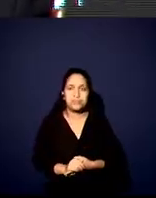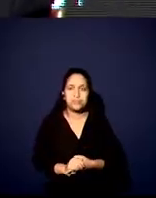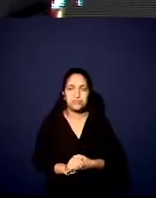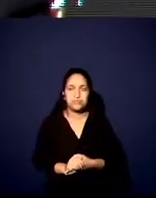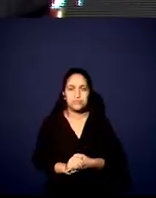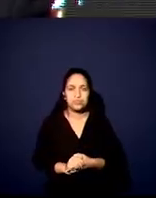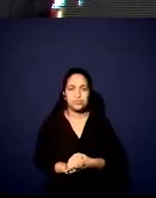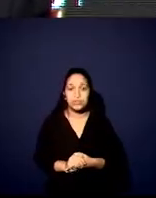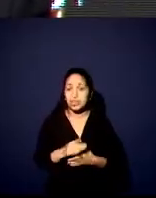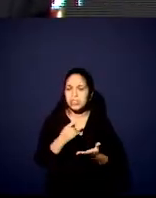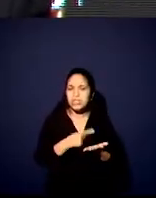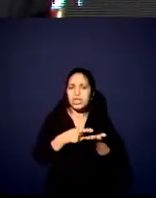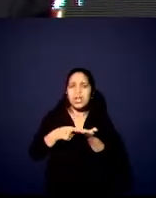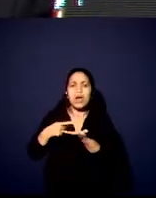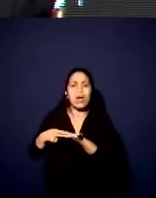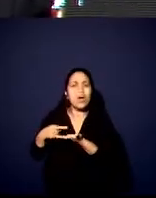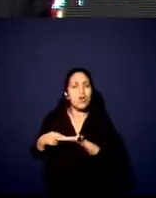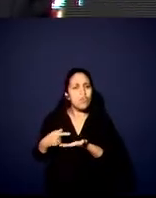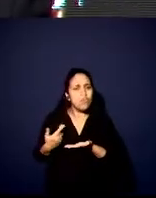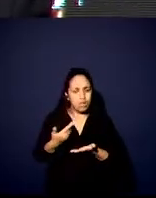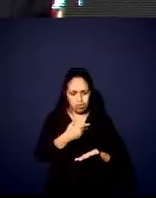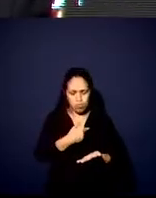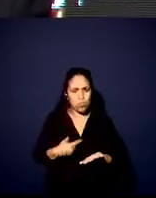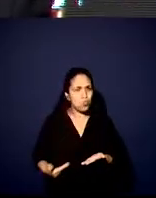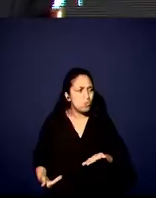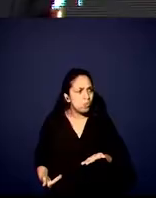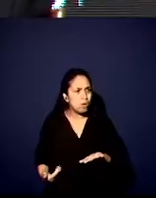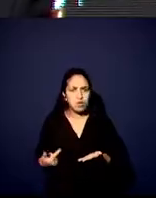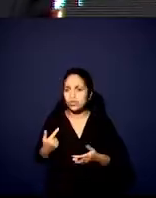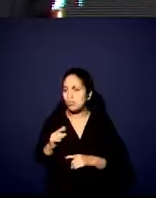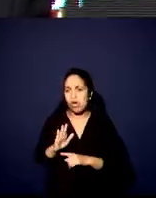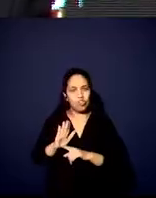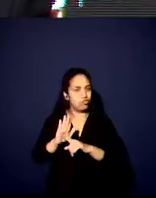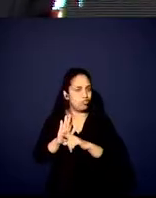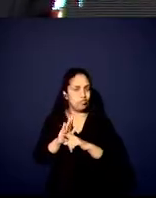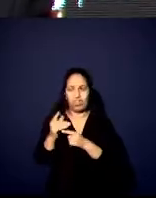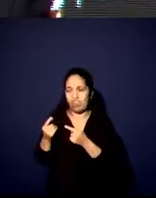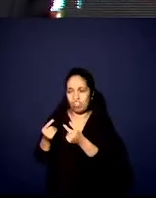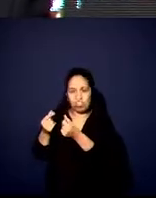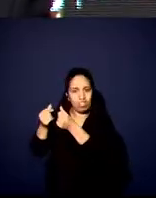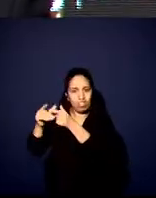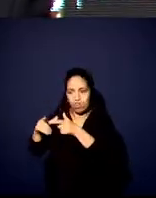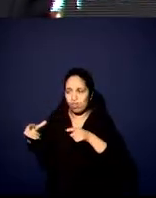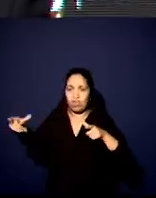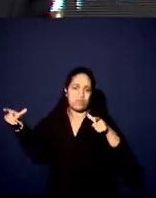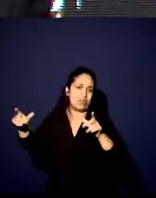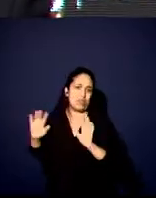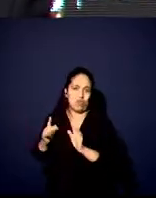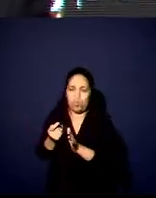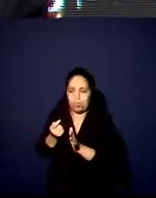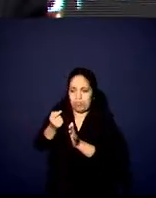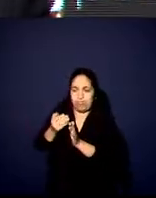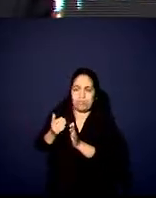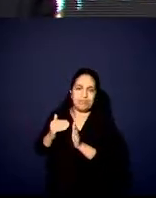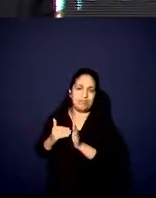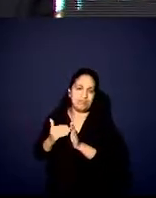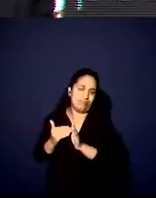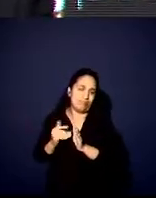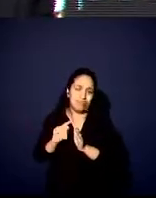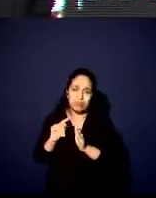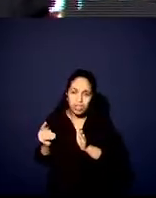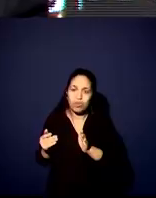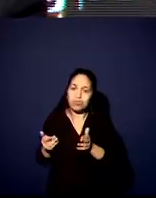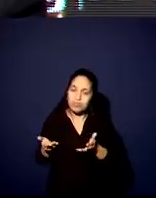tratativas públicas elas não ajudam na macroeconomia na economia curto prazo a gente precisa trazer